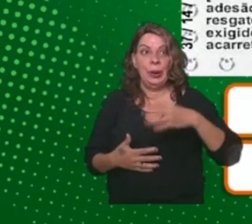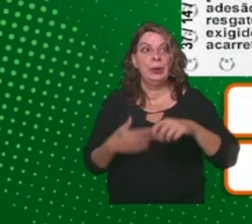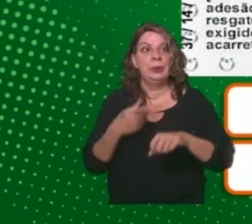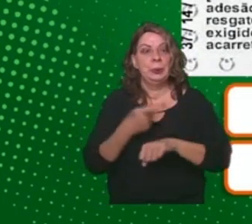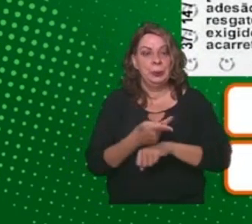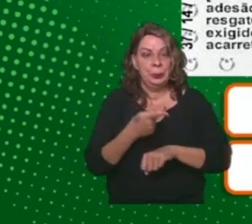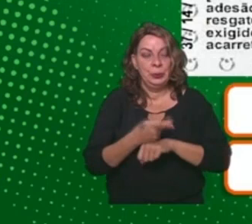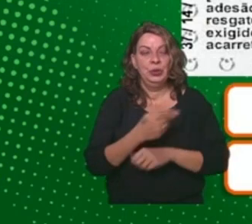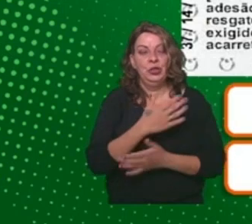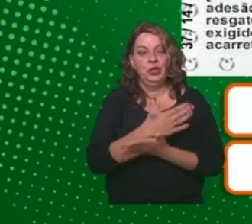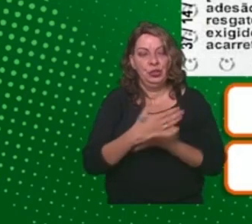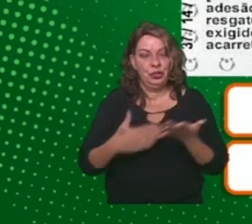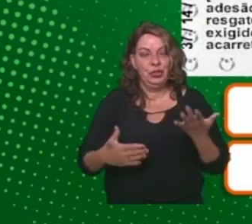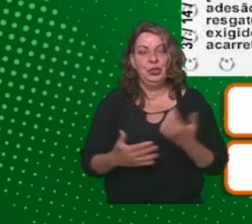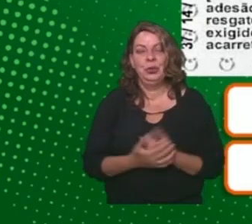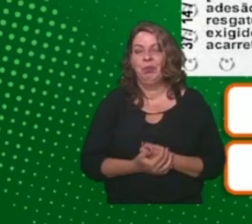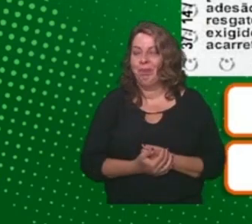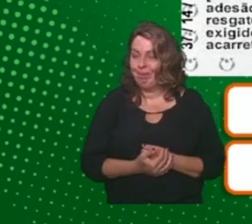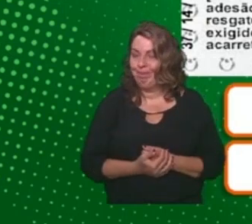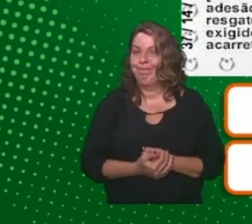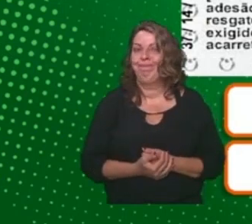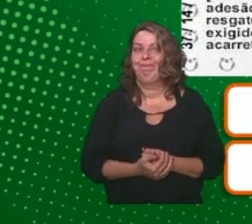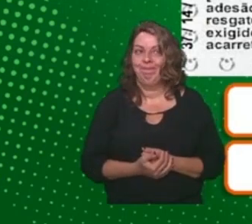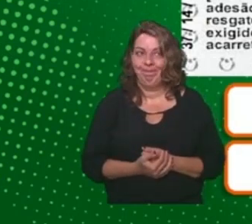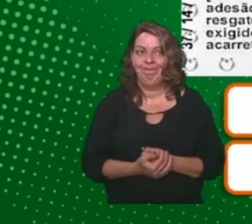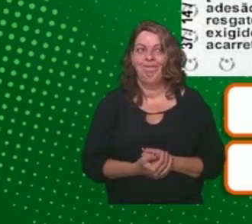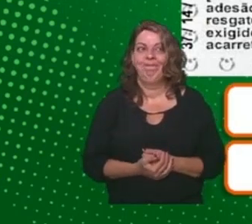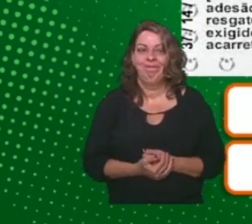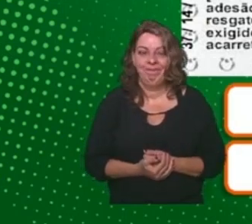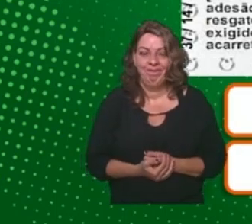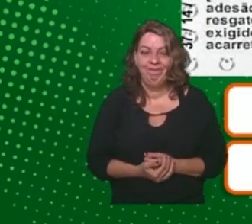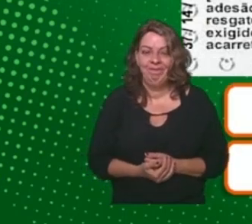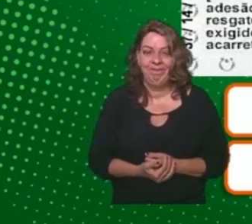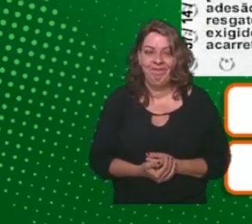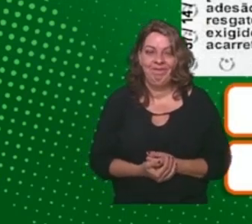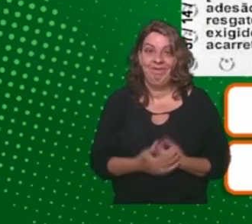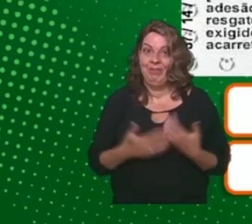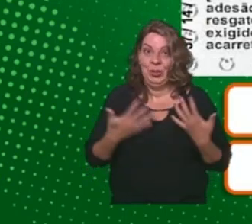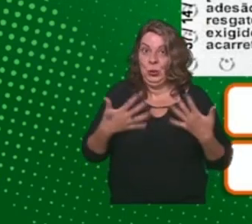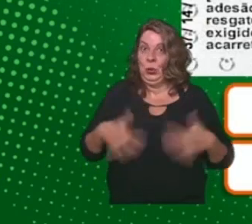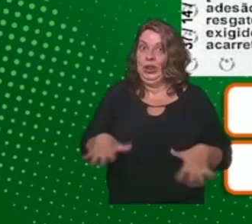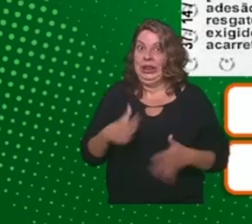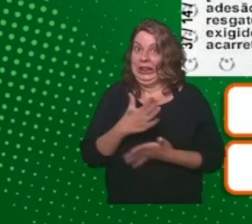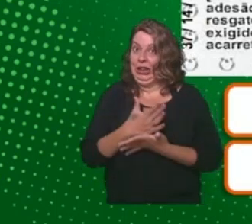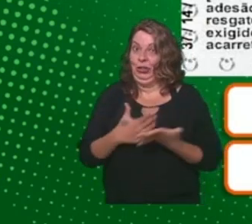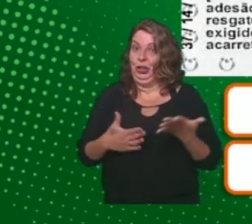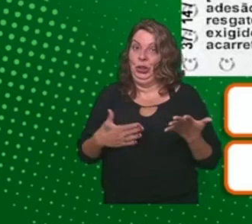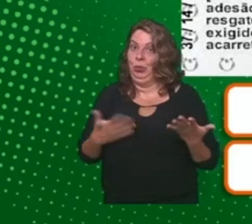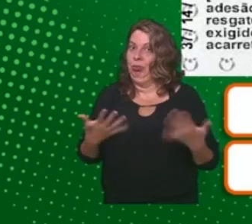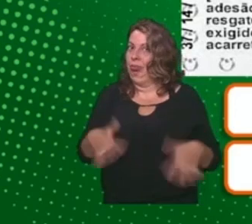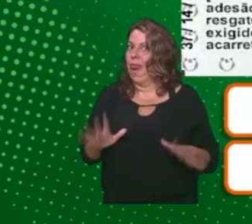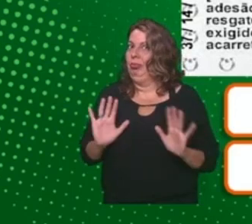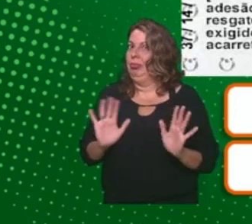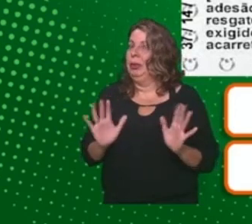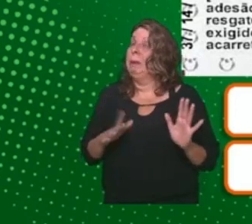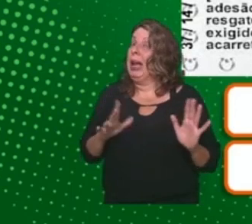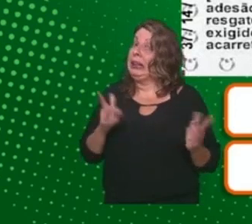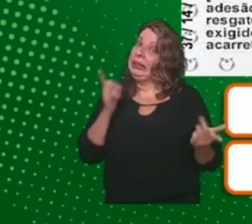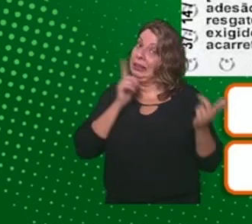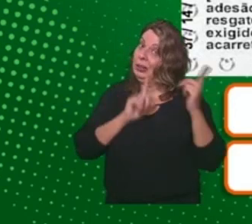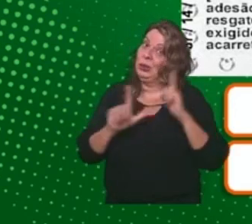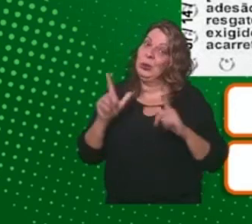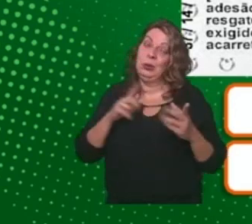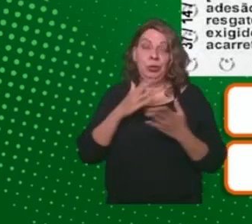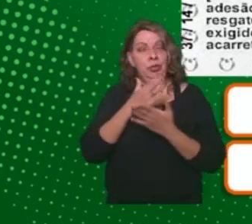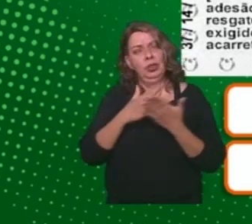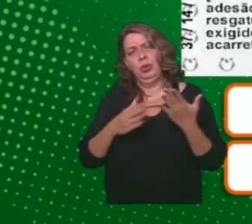viu? Dividiu! Querer, eles não queriam. Mas assim, tá de bom tamanho, porque o prêmio tá ótimo, é maravilhoso.